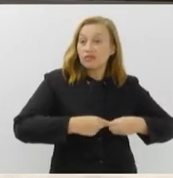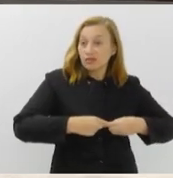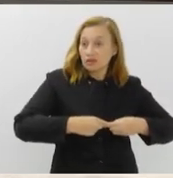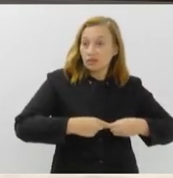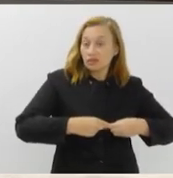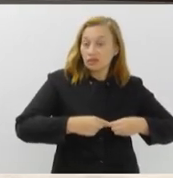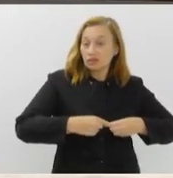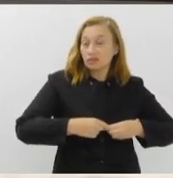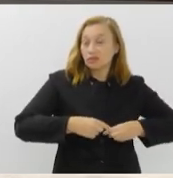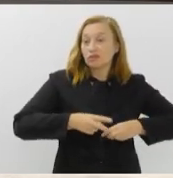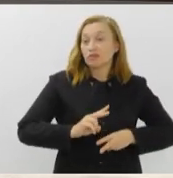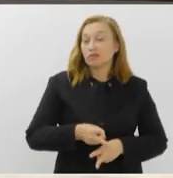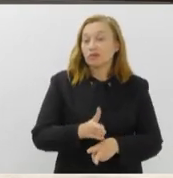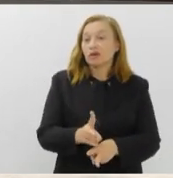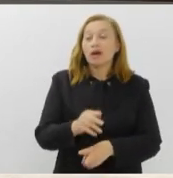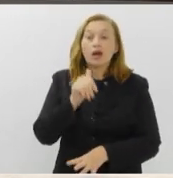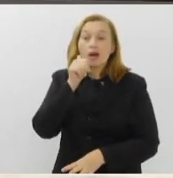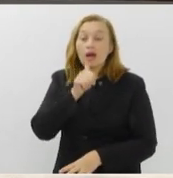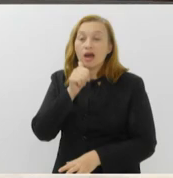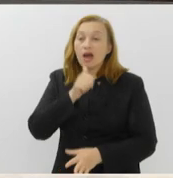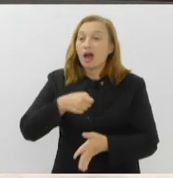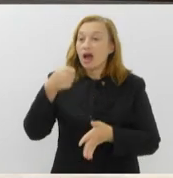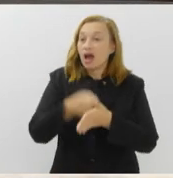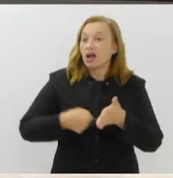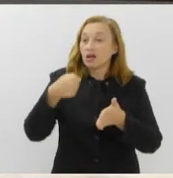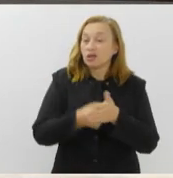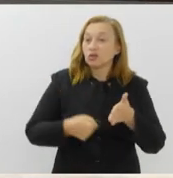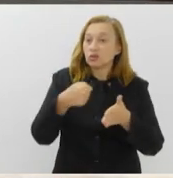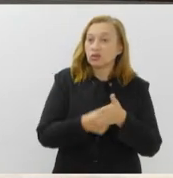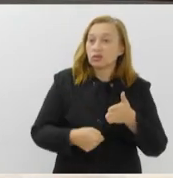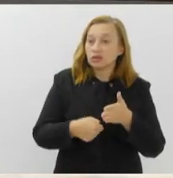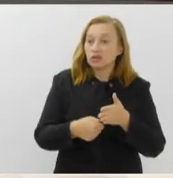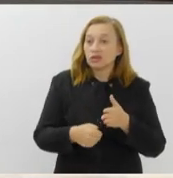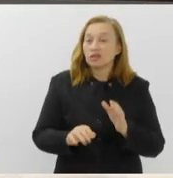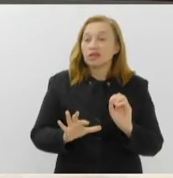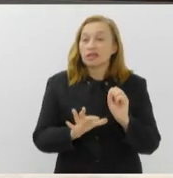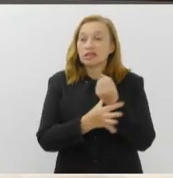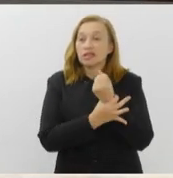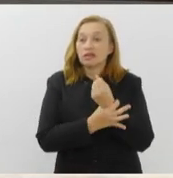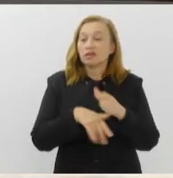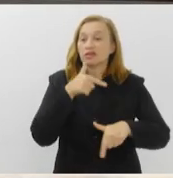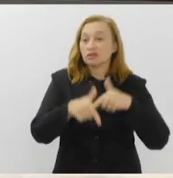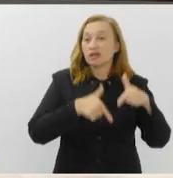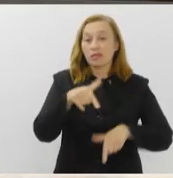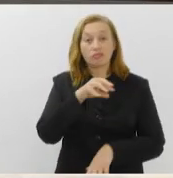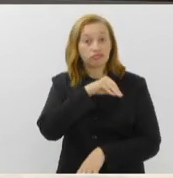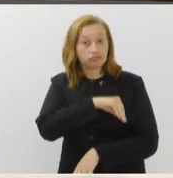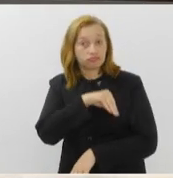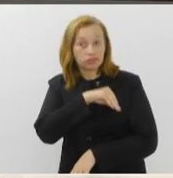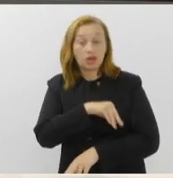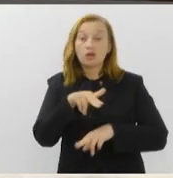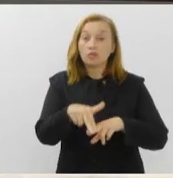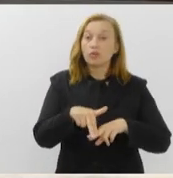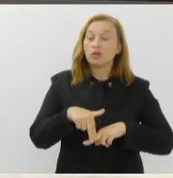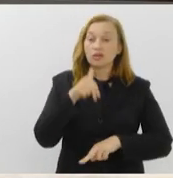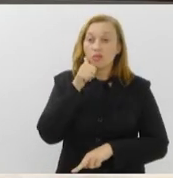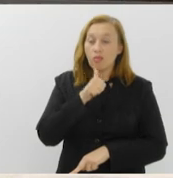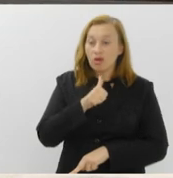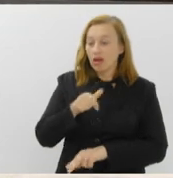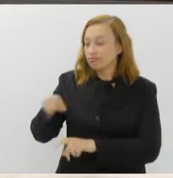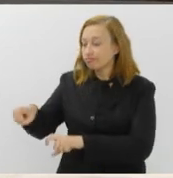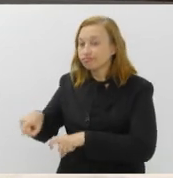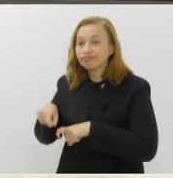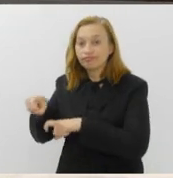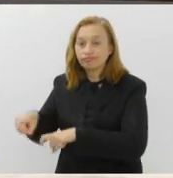para as mulheres, que é a luta pela garantia do trabalho e renda. Por isso, mulheres